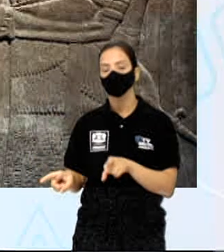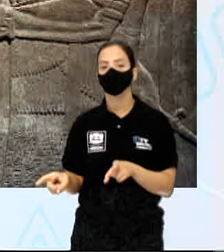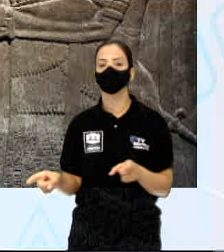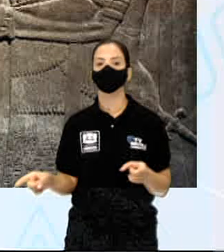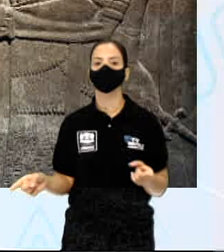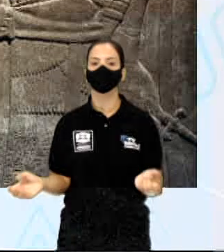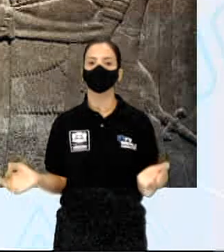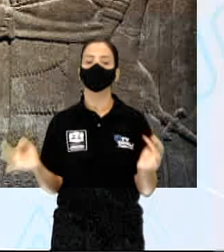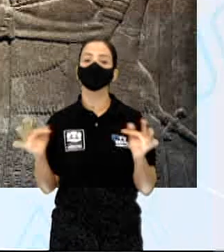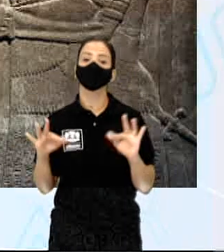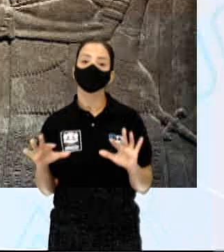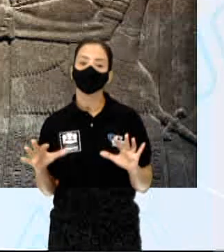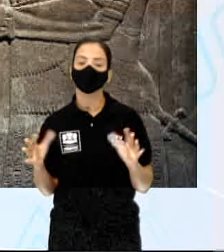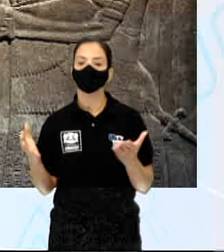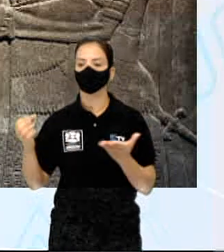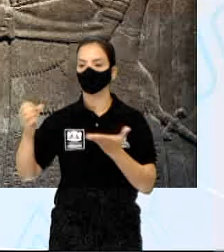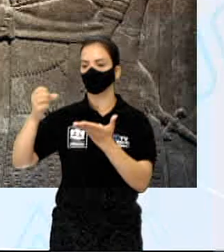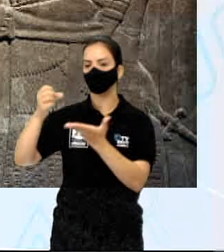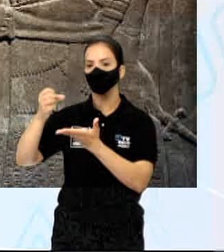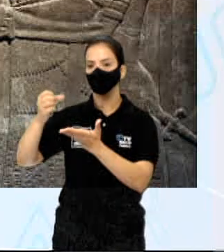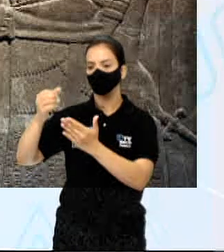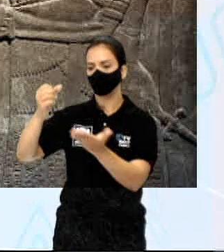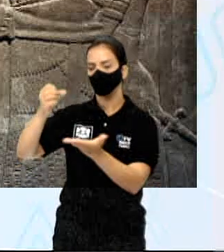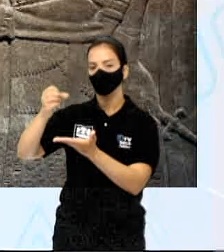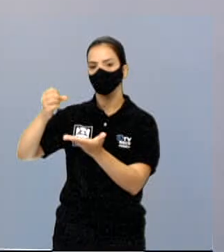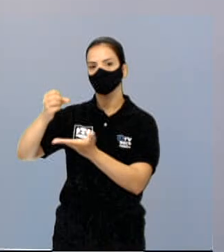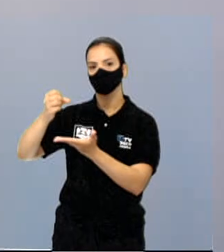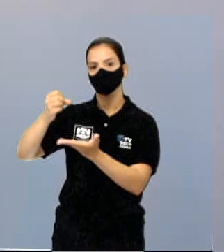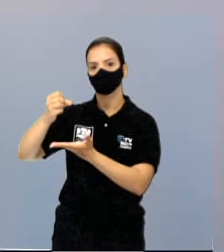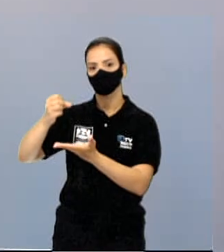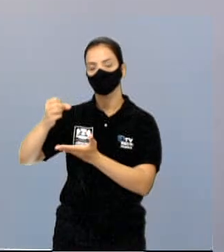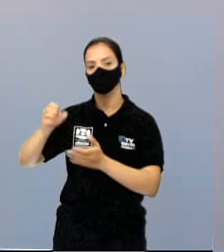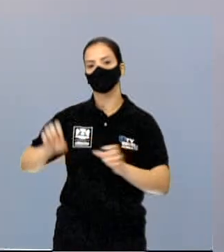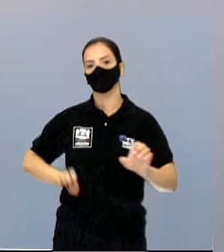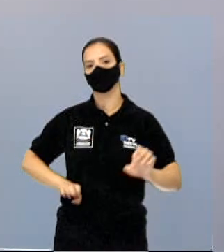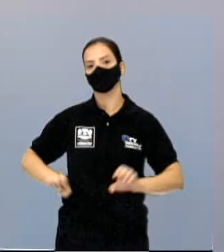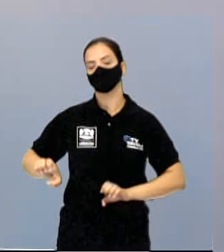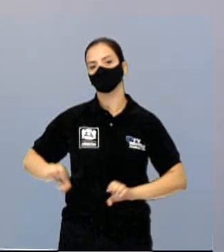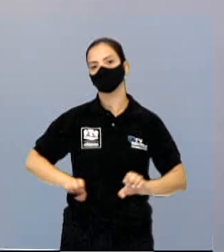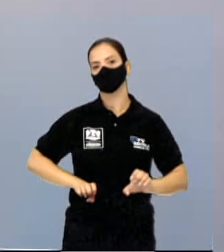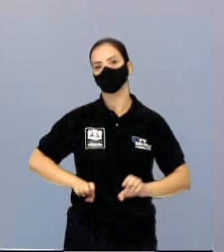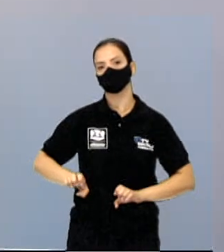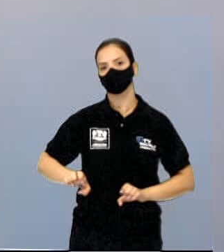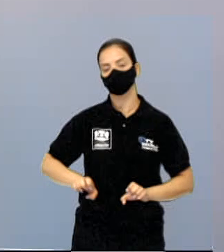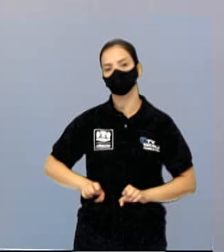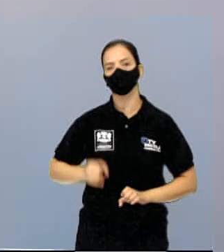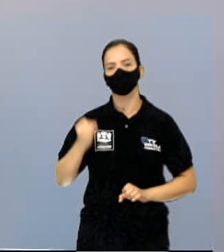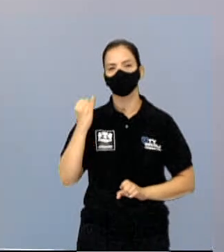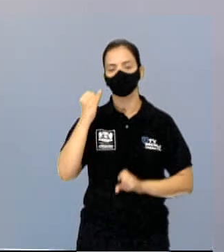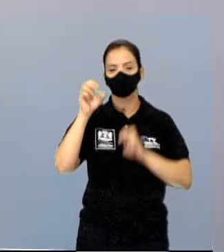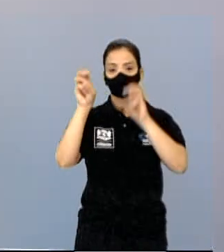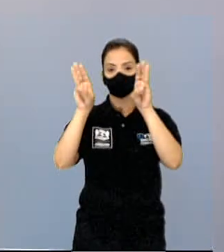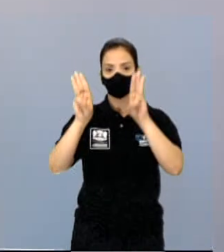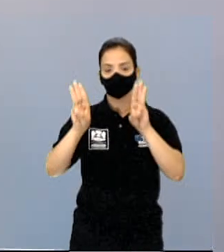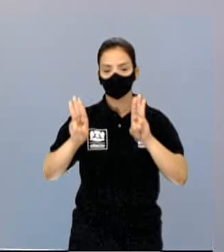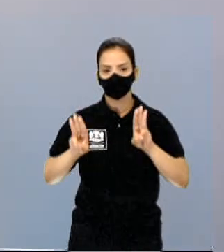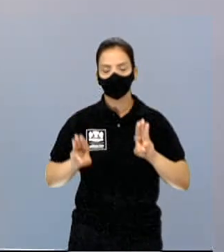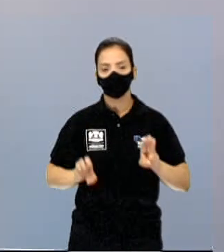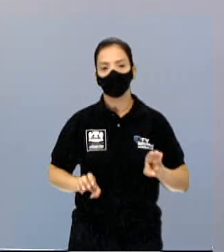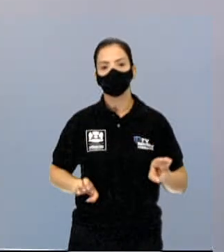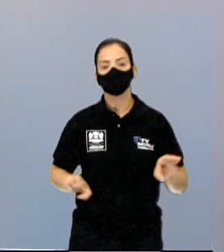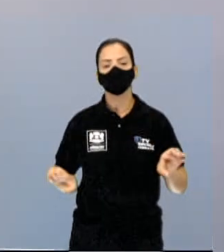nós temos o grupo aí dos escravizados. Uma particularidade importante, gente, é que na Mesopotâmia, os escravos